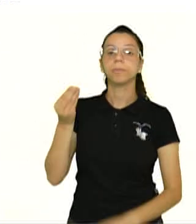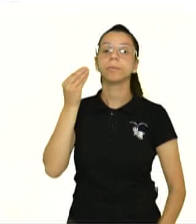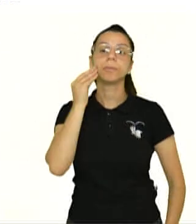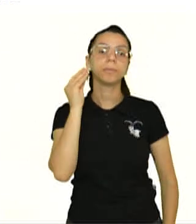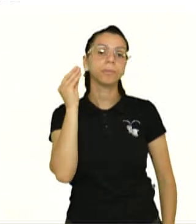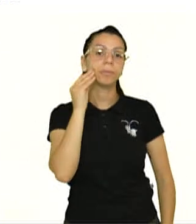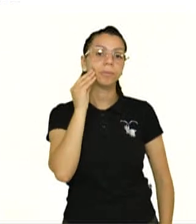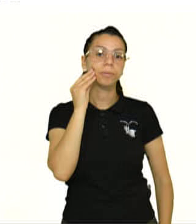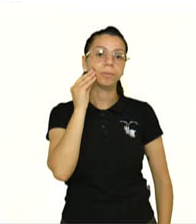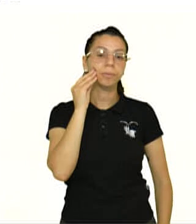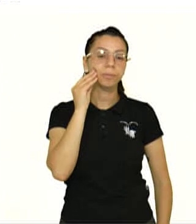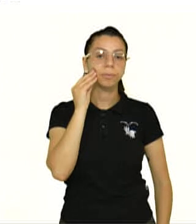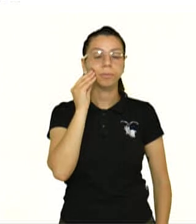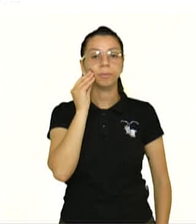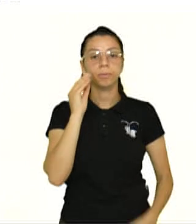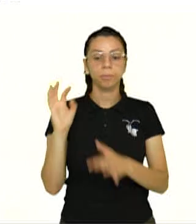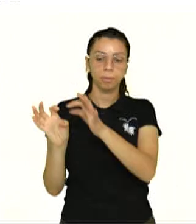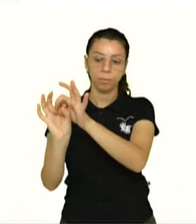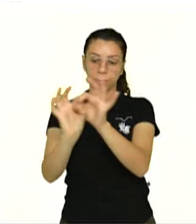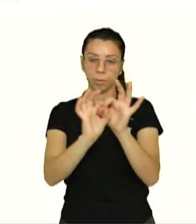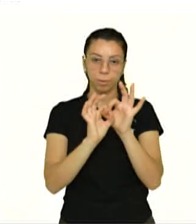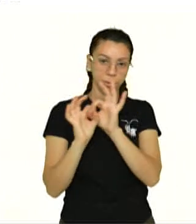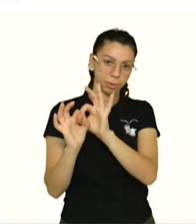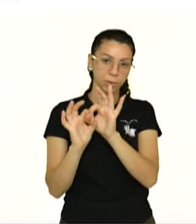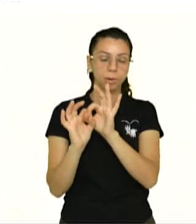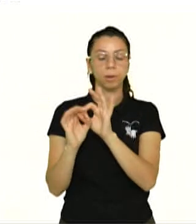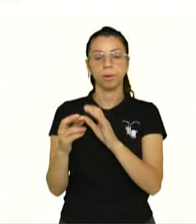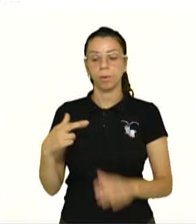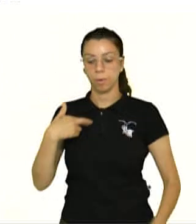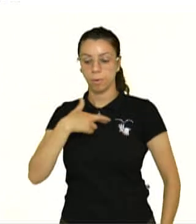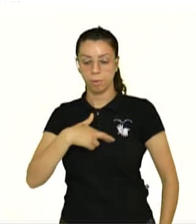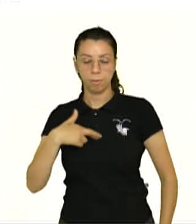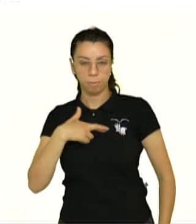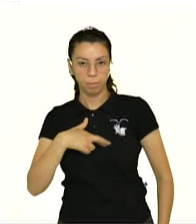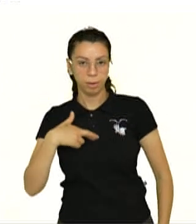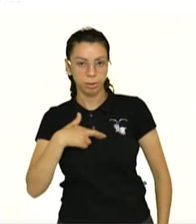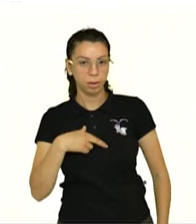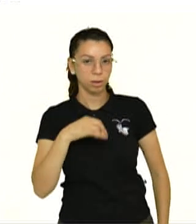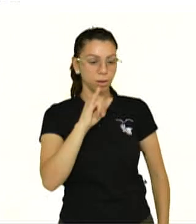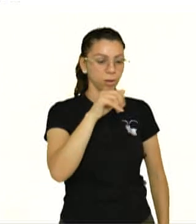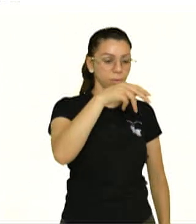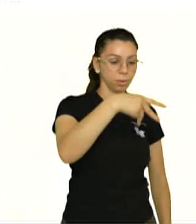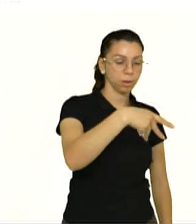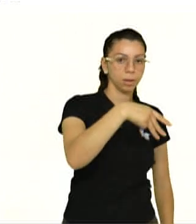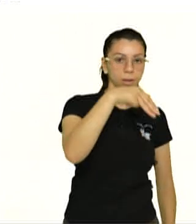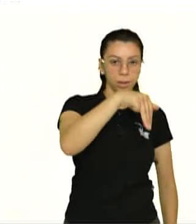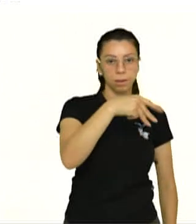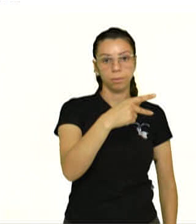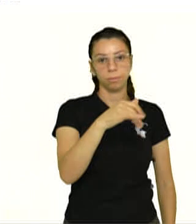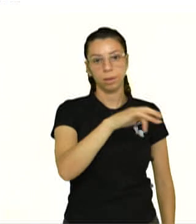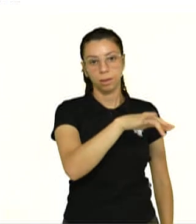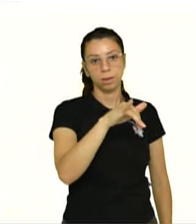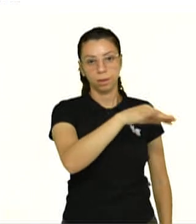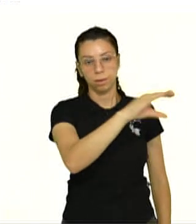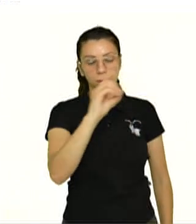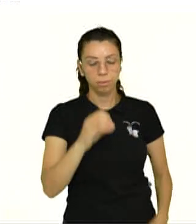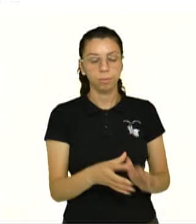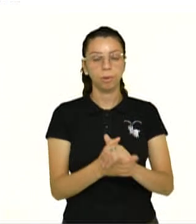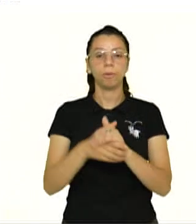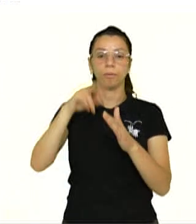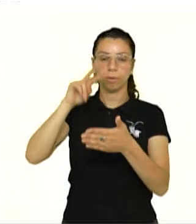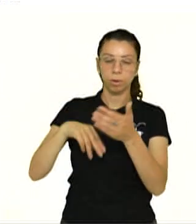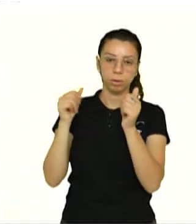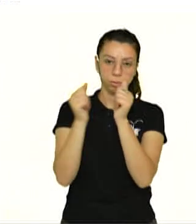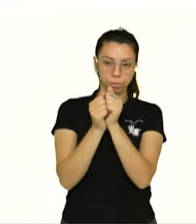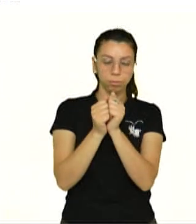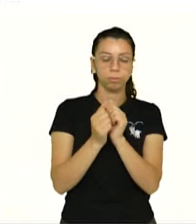tentar unir, né, essa estética romântica, vincular essa estética romântica ao empirismo. Vou ler aqui o enunciado com